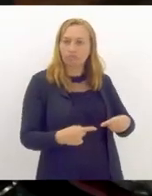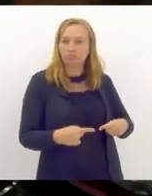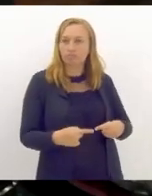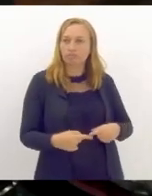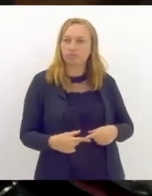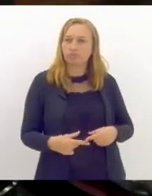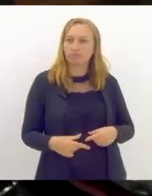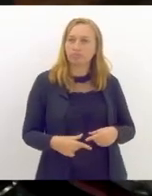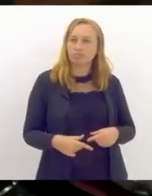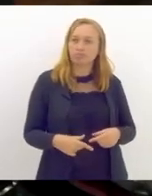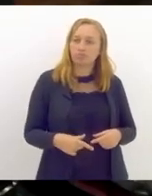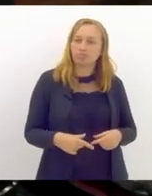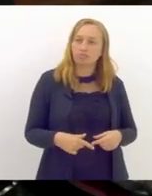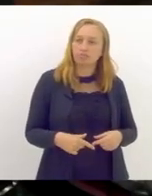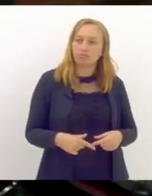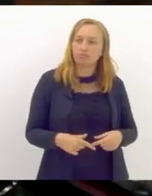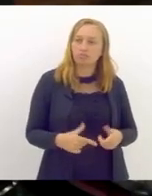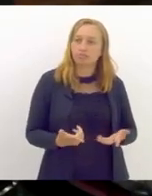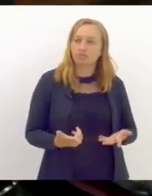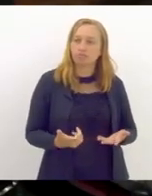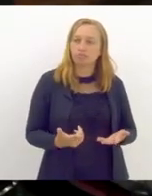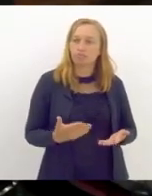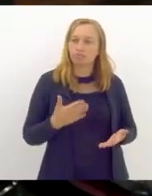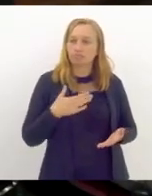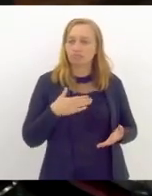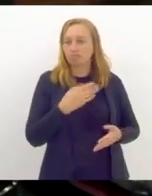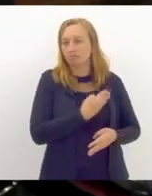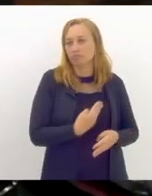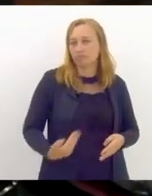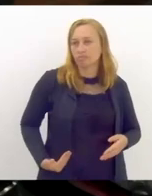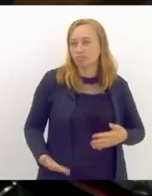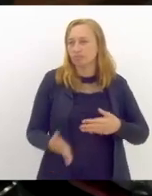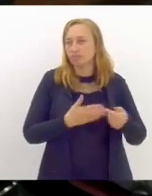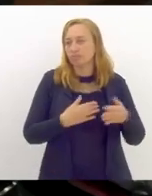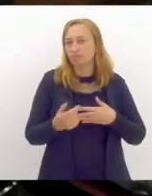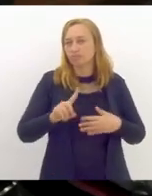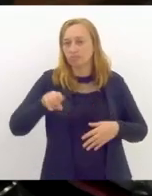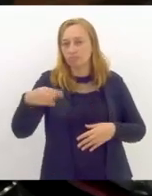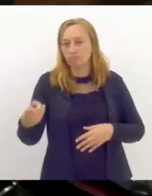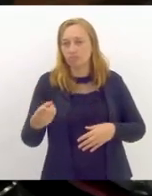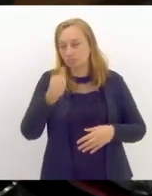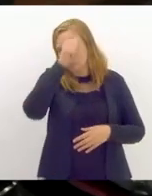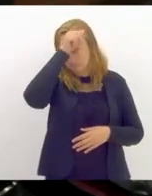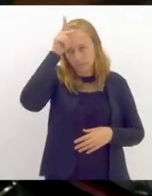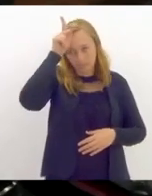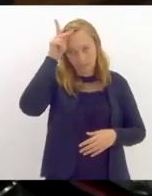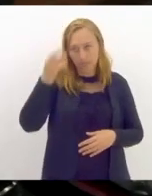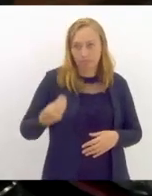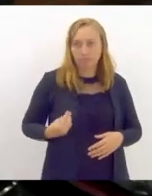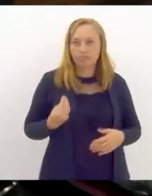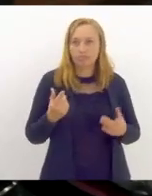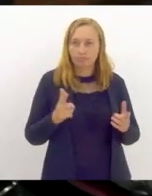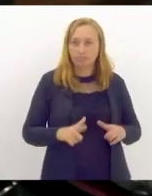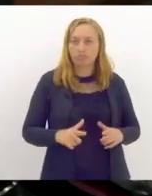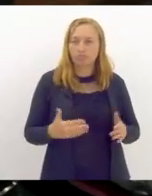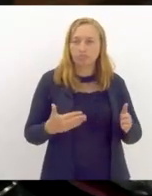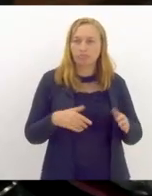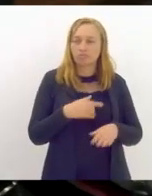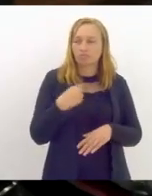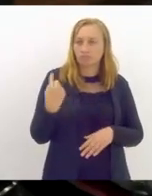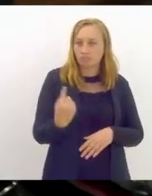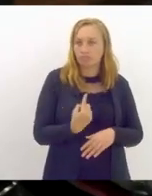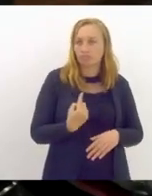tenha a ver com o meu governo com o governo de qualquer dos prefeitos que aqui estão todos nós vamos até 24